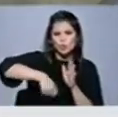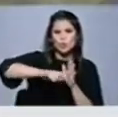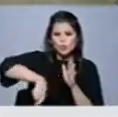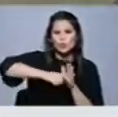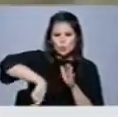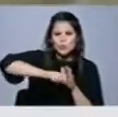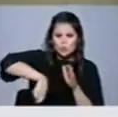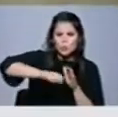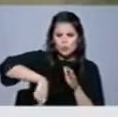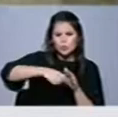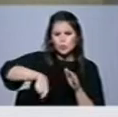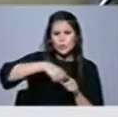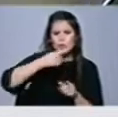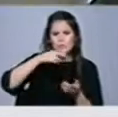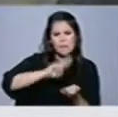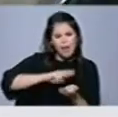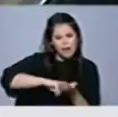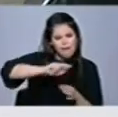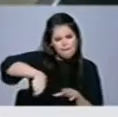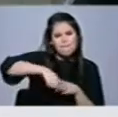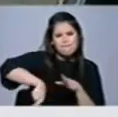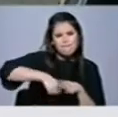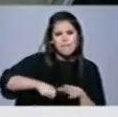mexer vigorosamente, com energia,